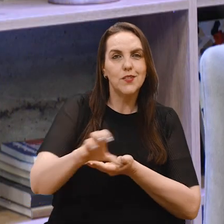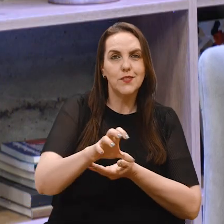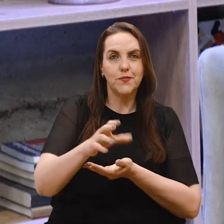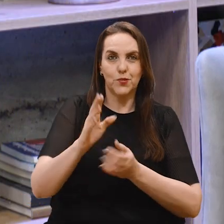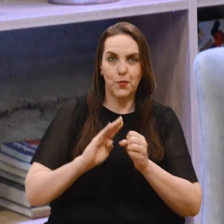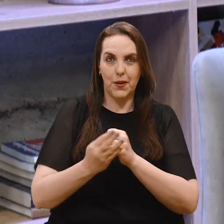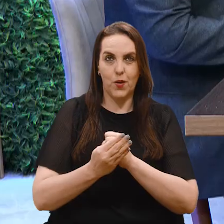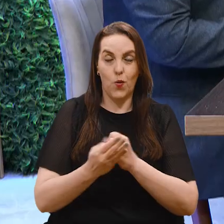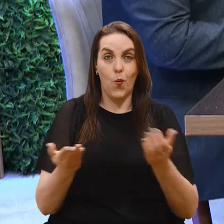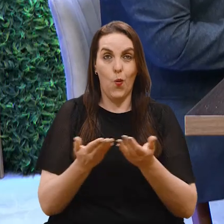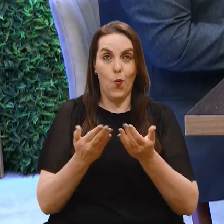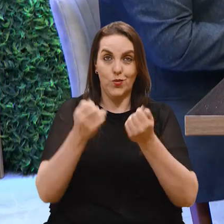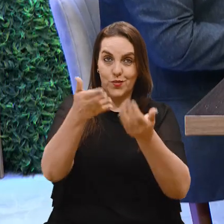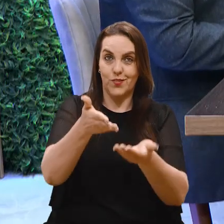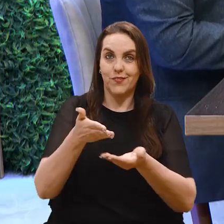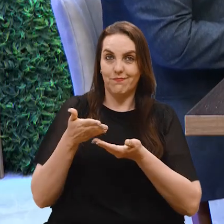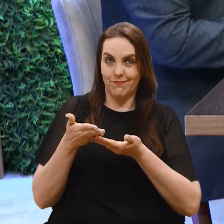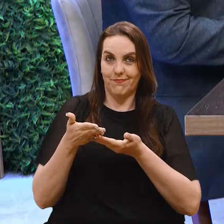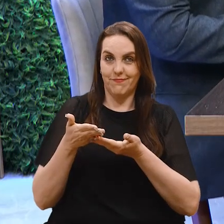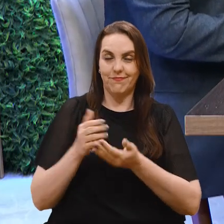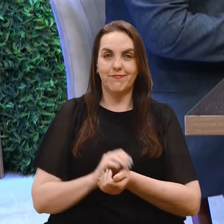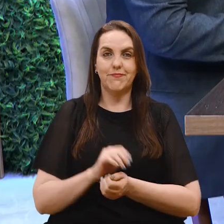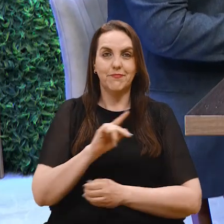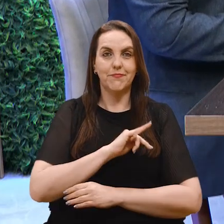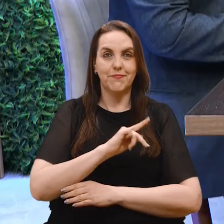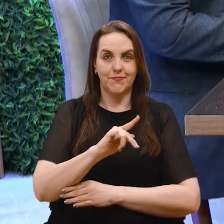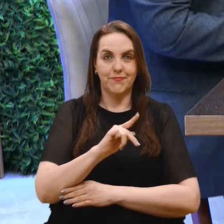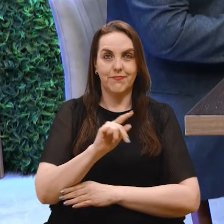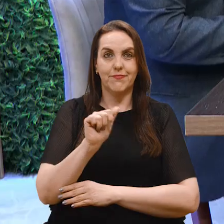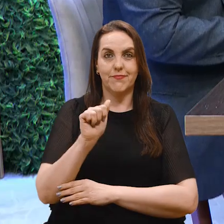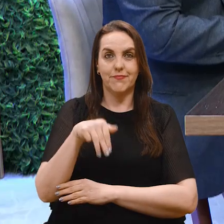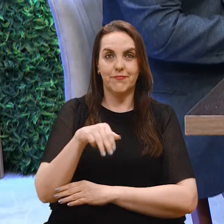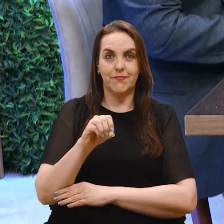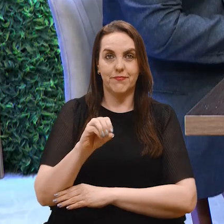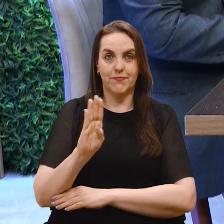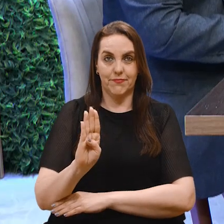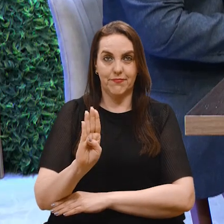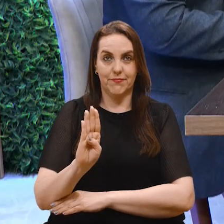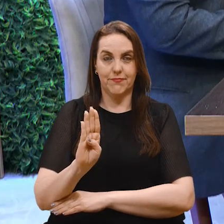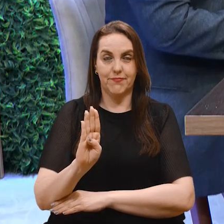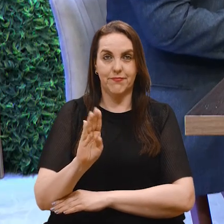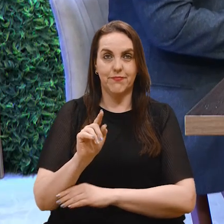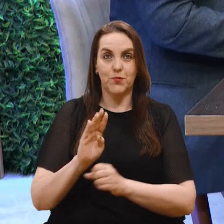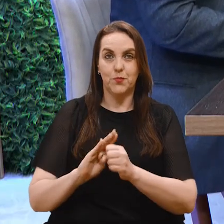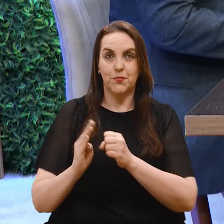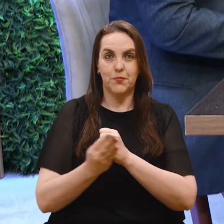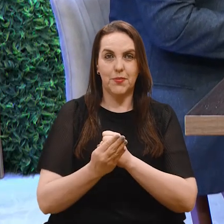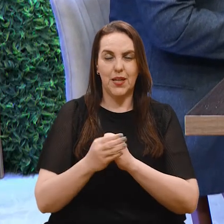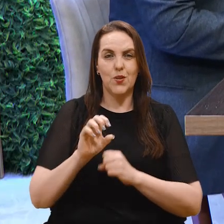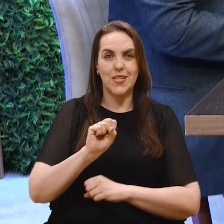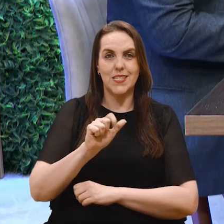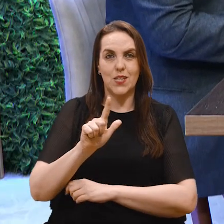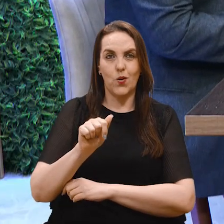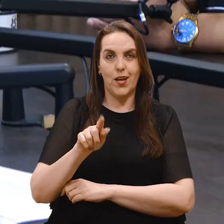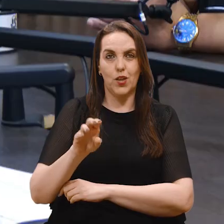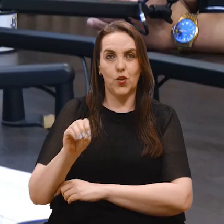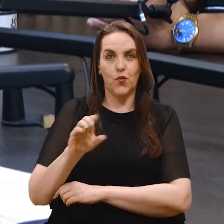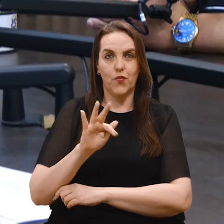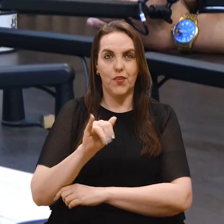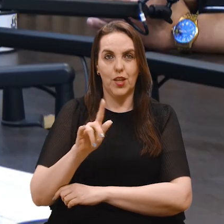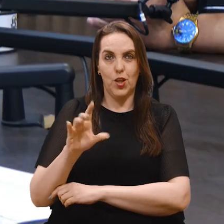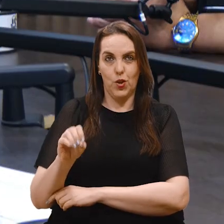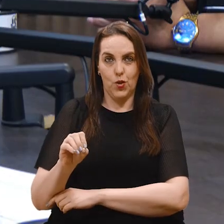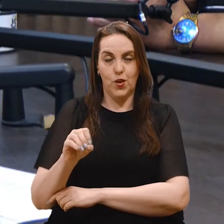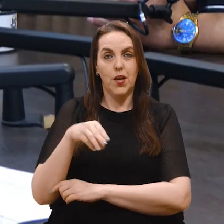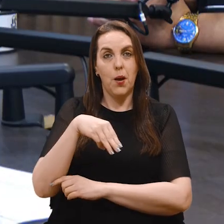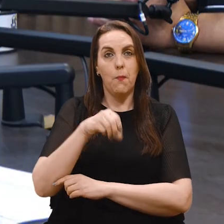Hoje temos como convidados o presidente da MOB do bairro Salgado Filho, que é